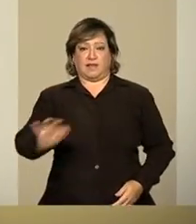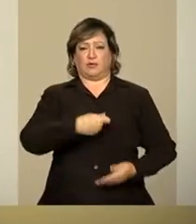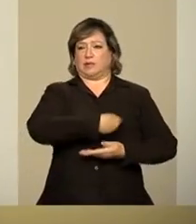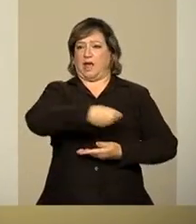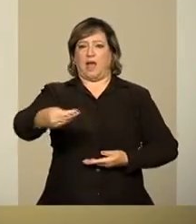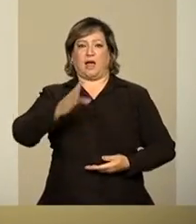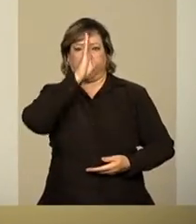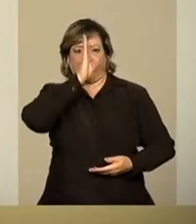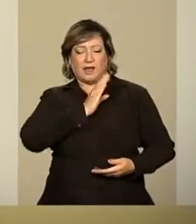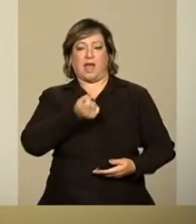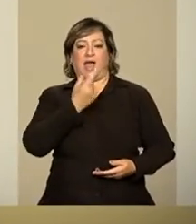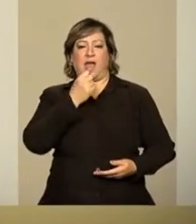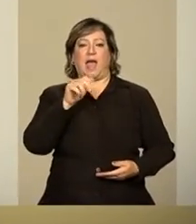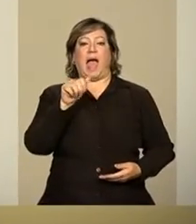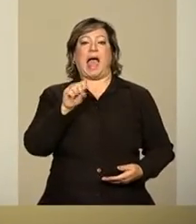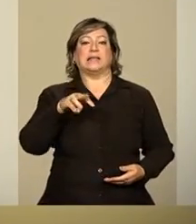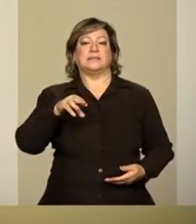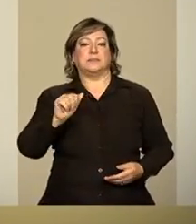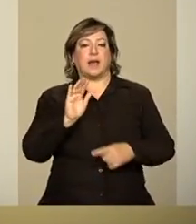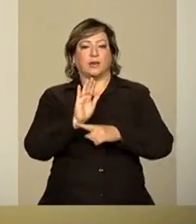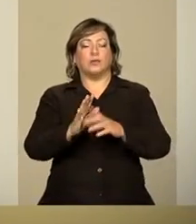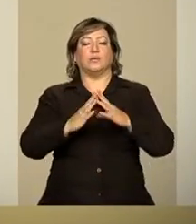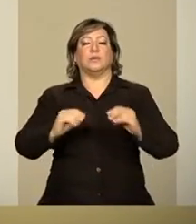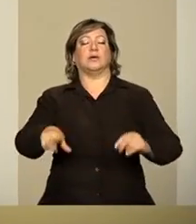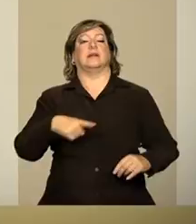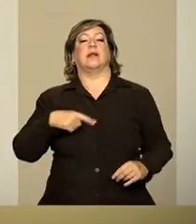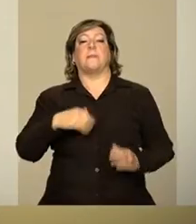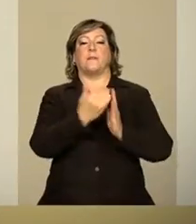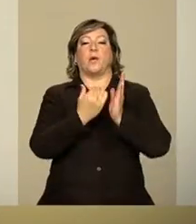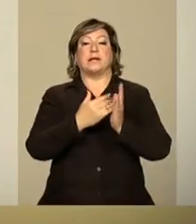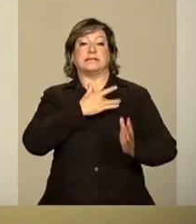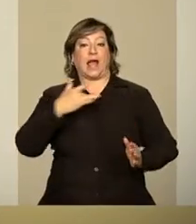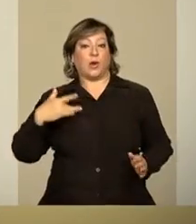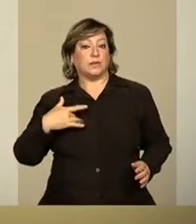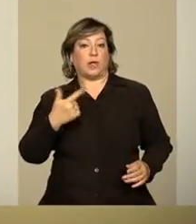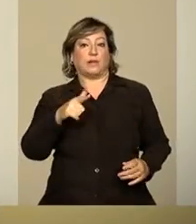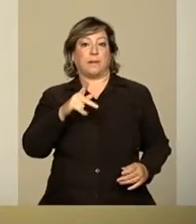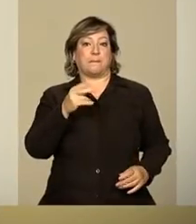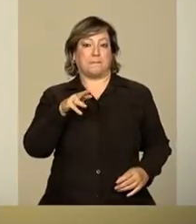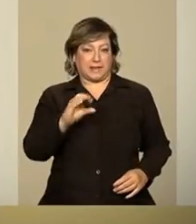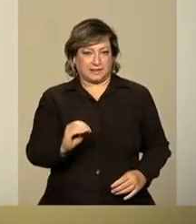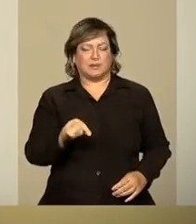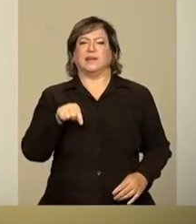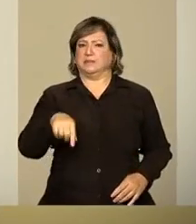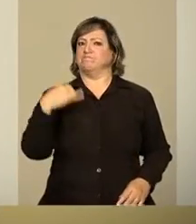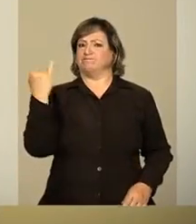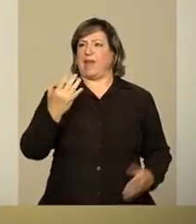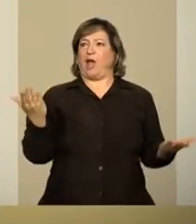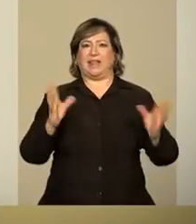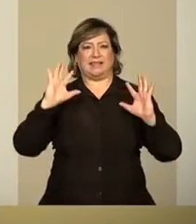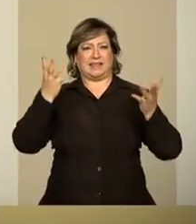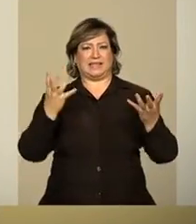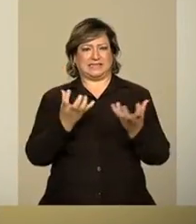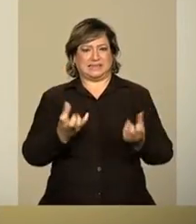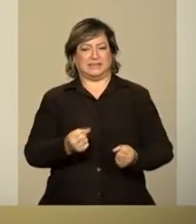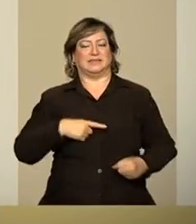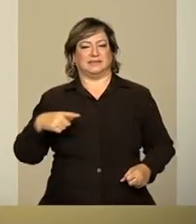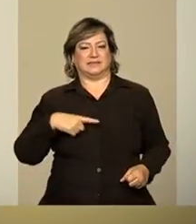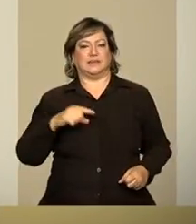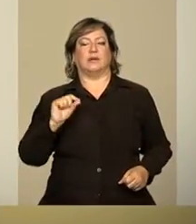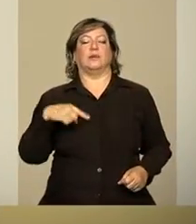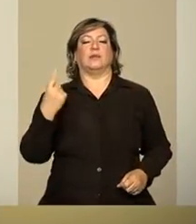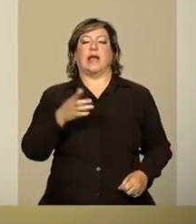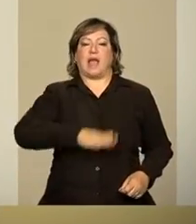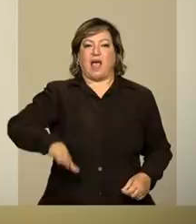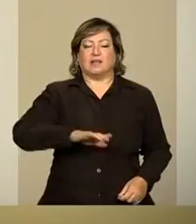graça remédio para asma no programa saúde não tem preço muito importante principalmente nessa época do ano quando as crianças